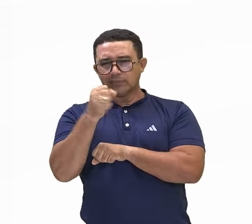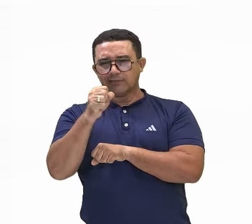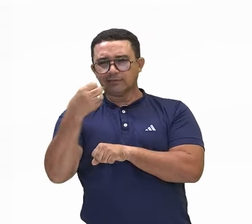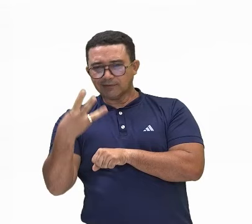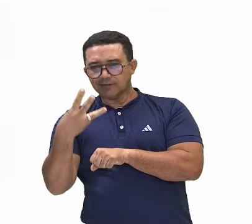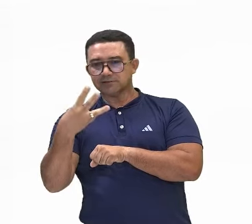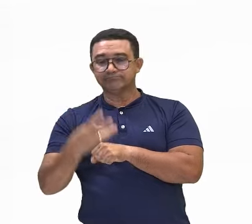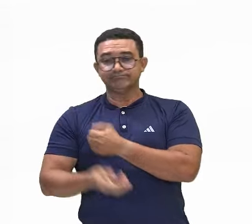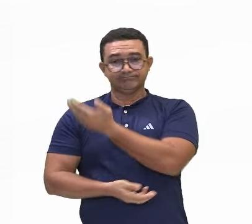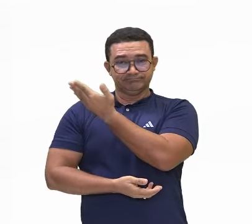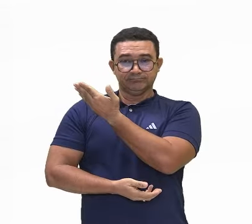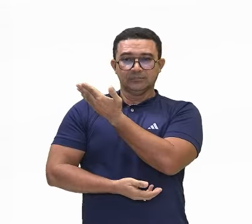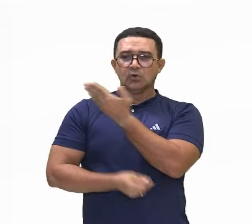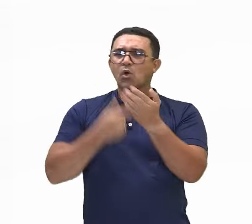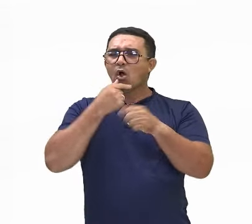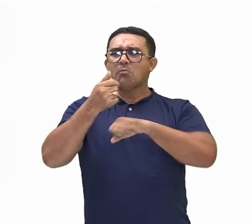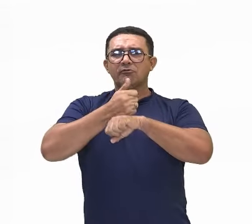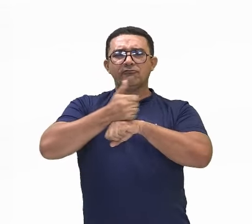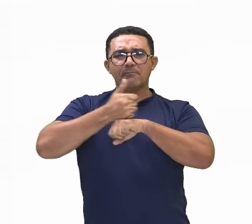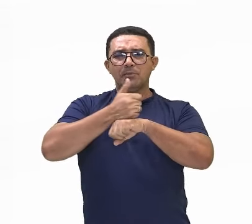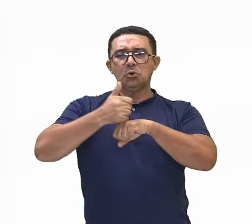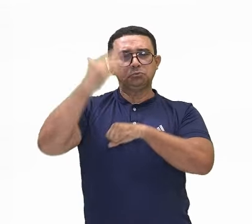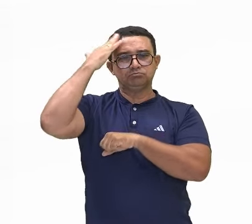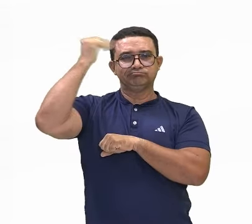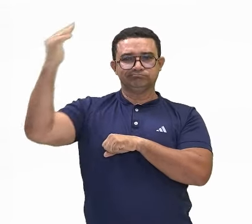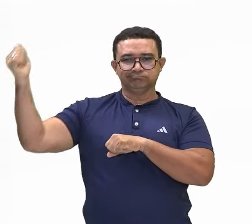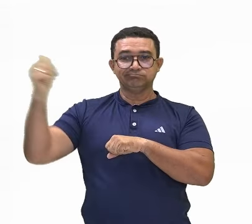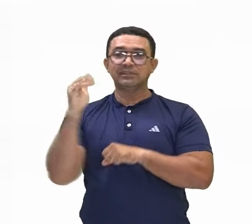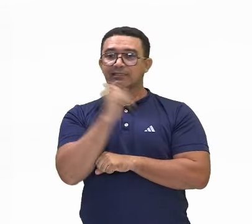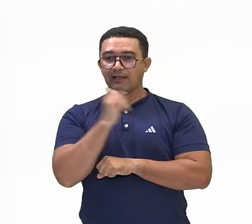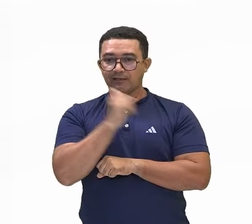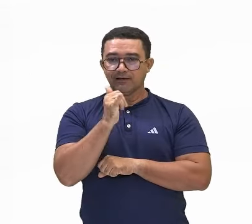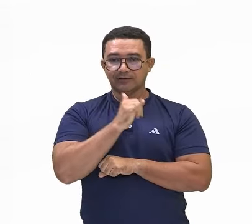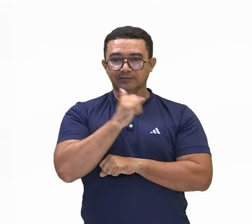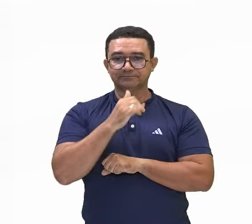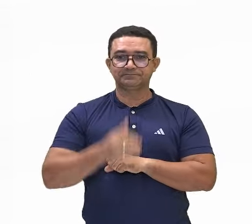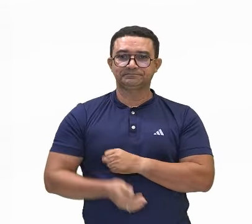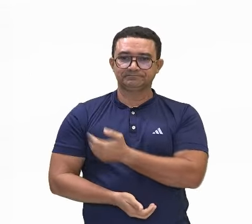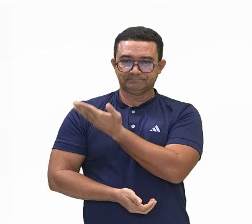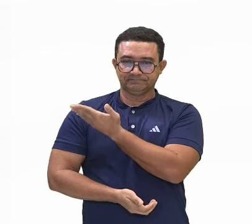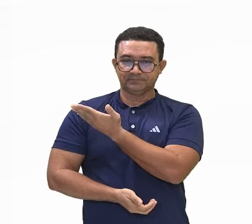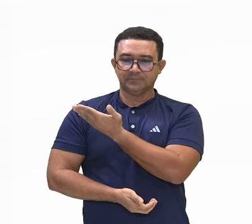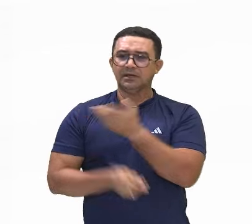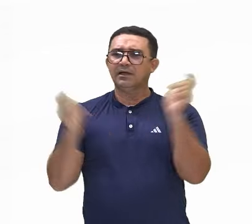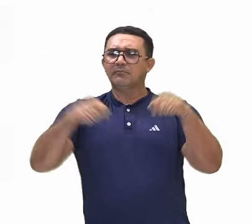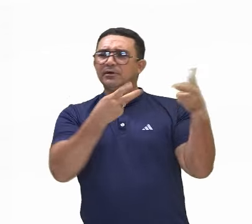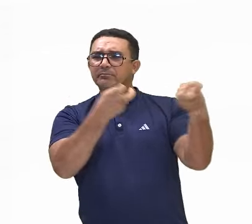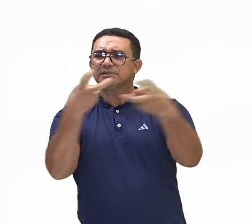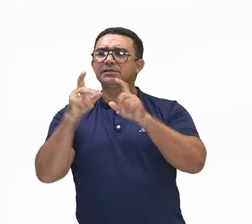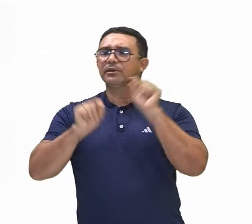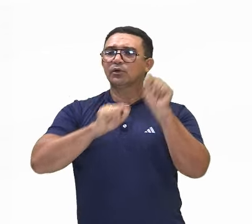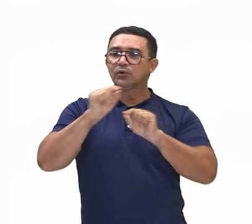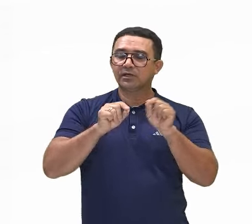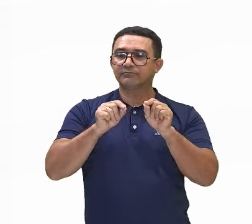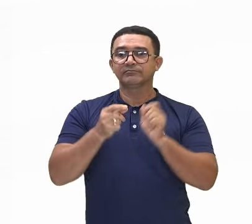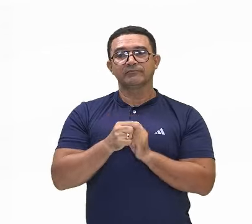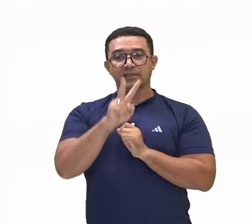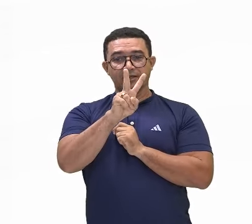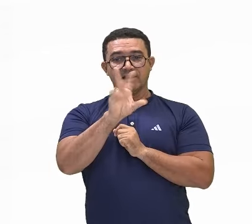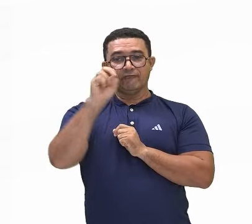1483 pelo artista renascentista italiano Botticelli, podemos observar Vênus